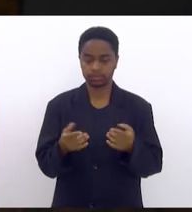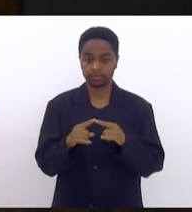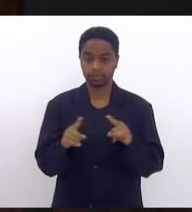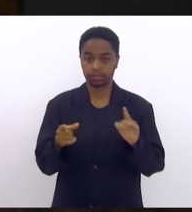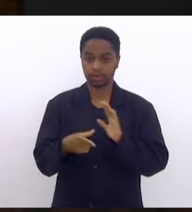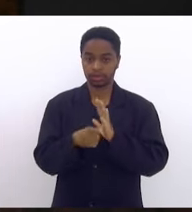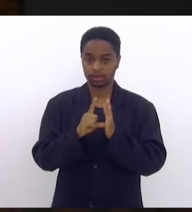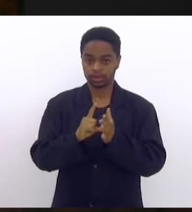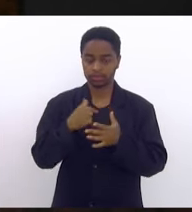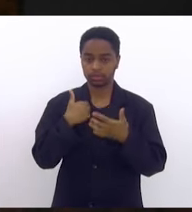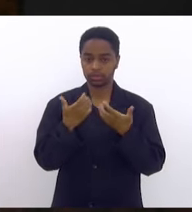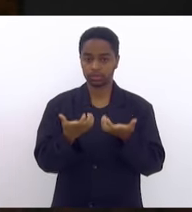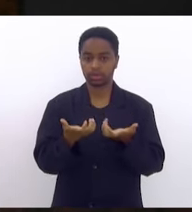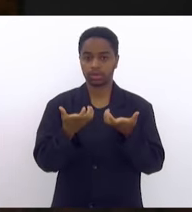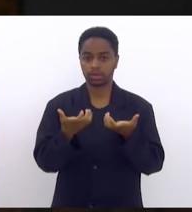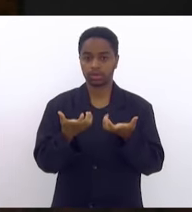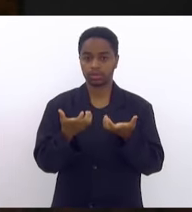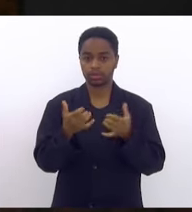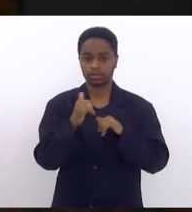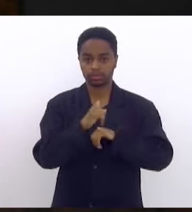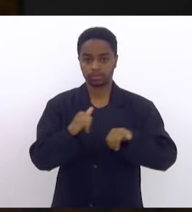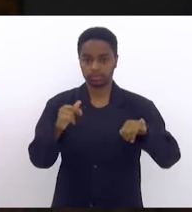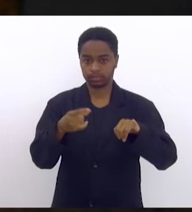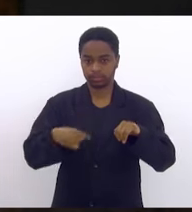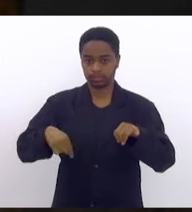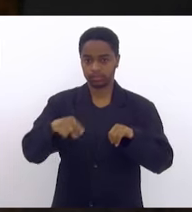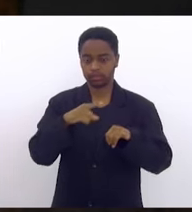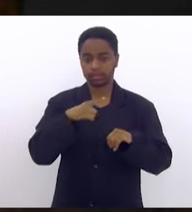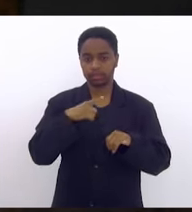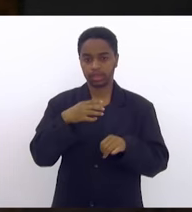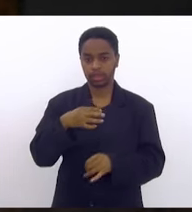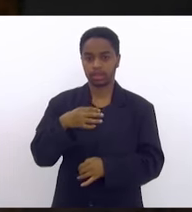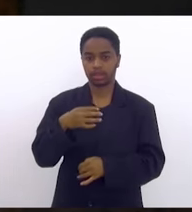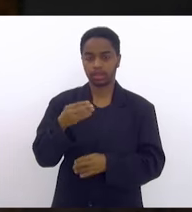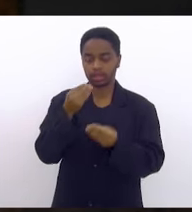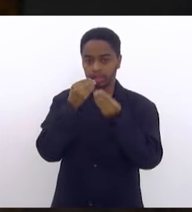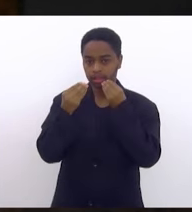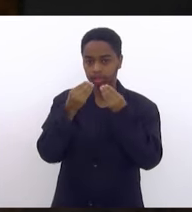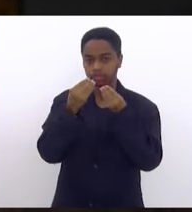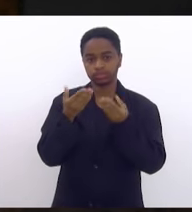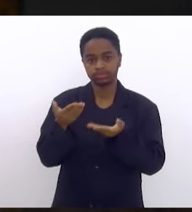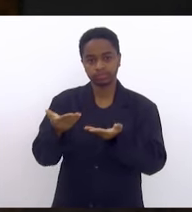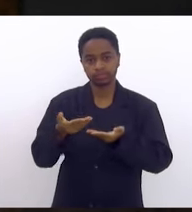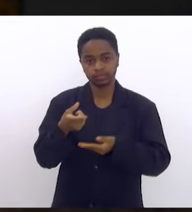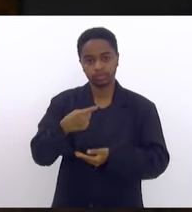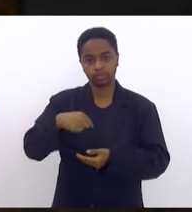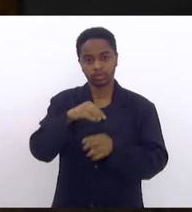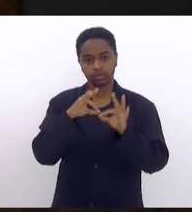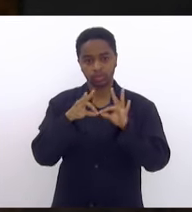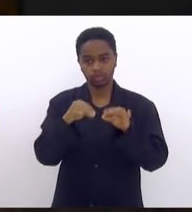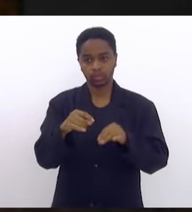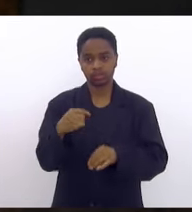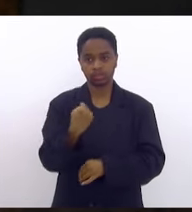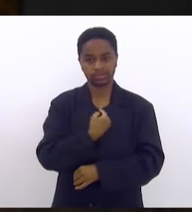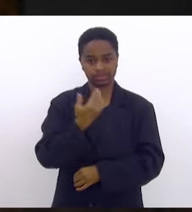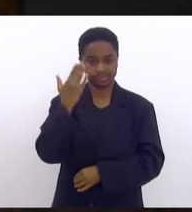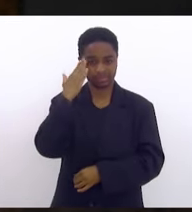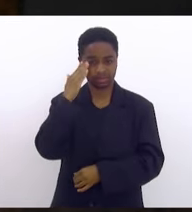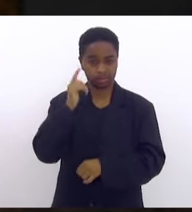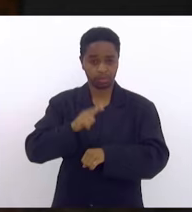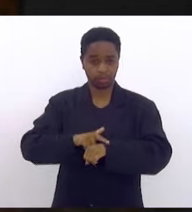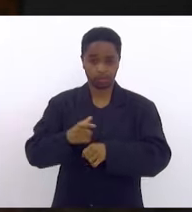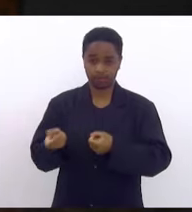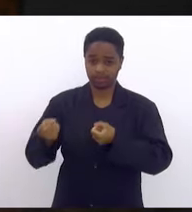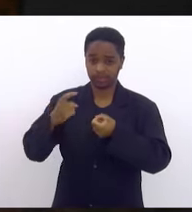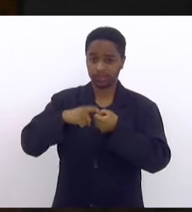disso, eu gostaria de avisar os senhores que a gente vai ter um coquetel aqui, estão todos convidados. Sabemos que a volta